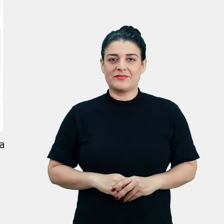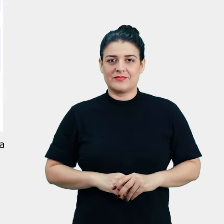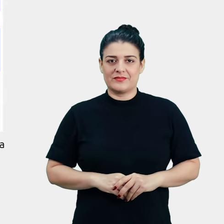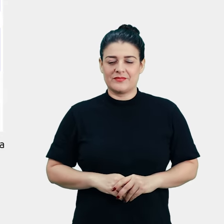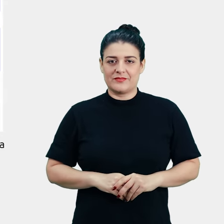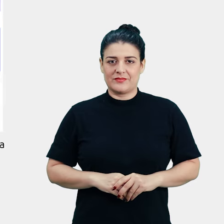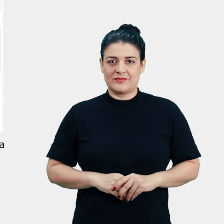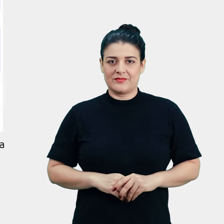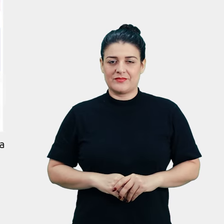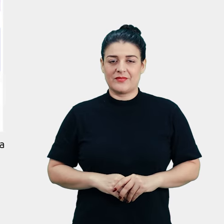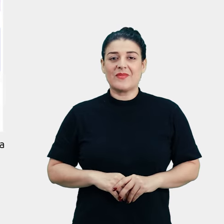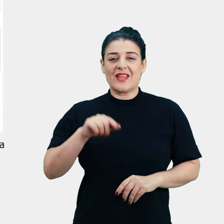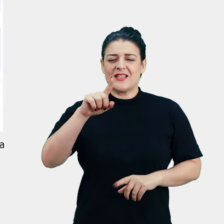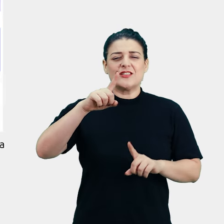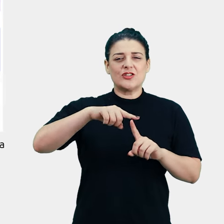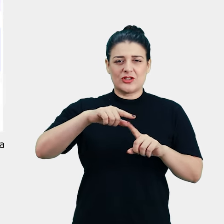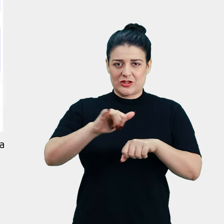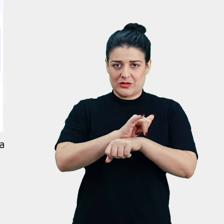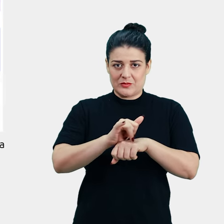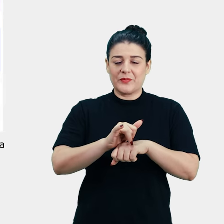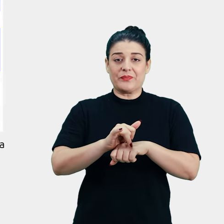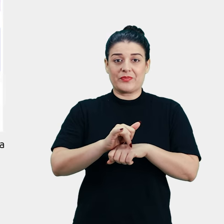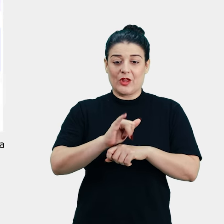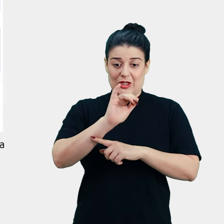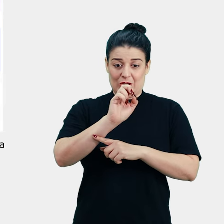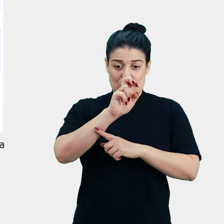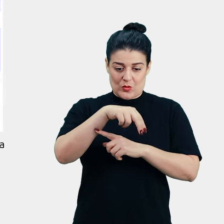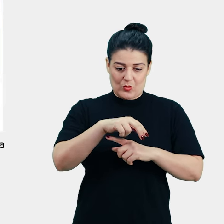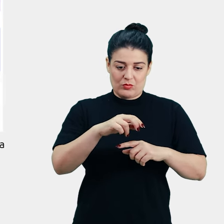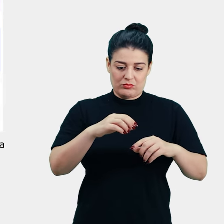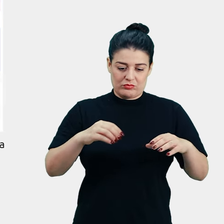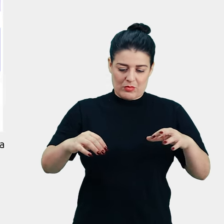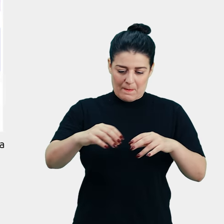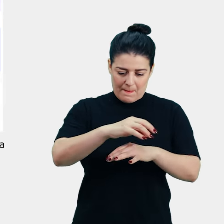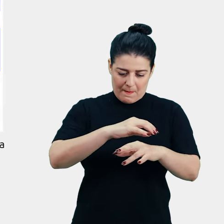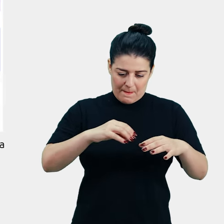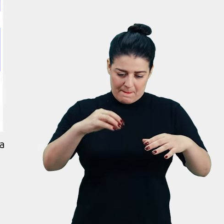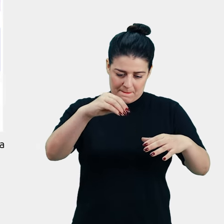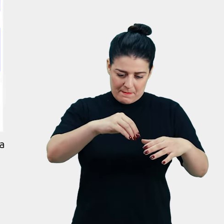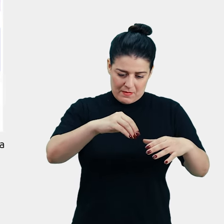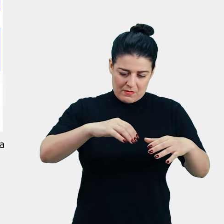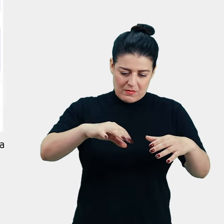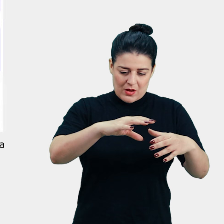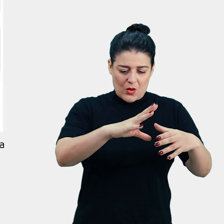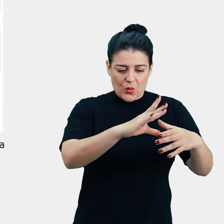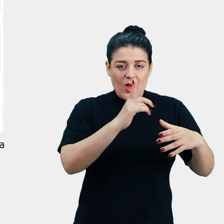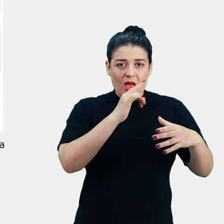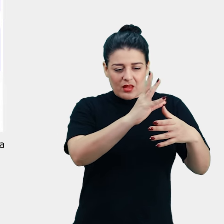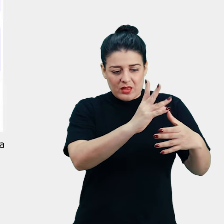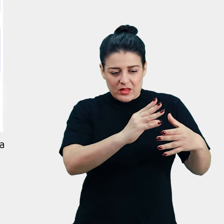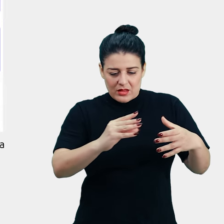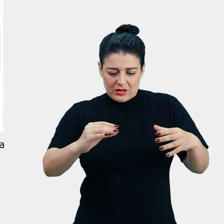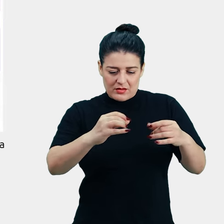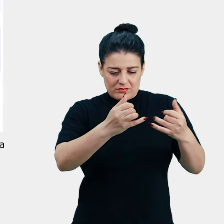Essa fonte de ionização. Então, os íons, eles vão ser formados em solução e escoados aqui em